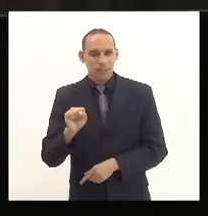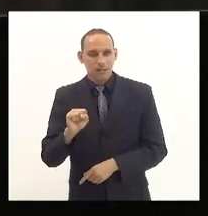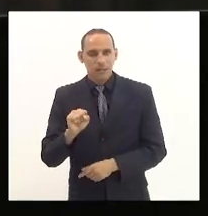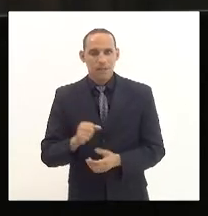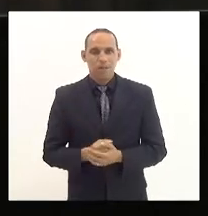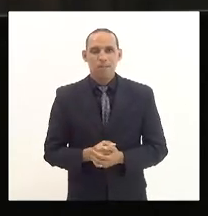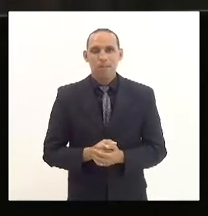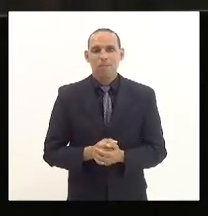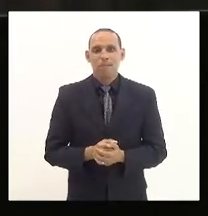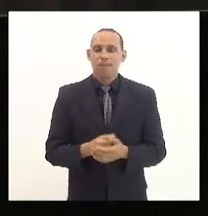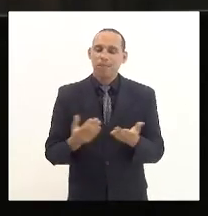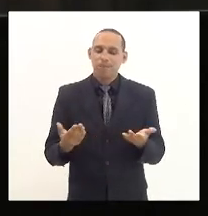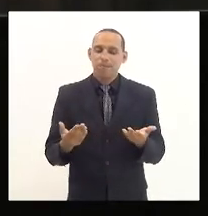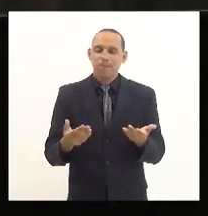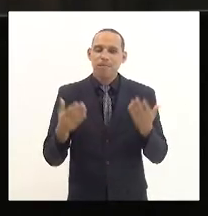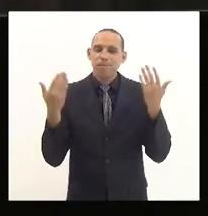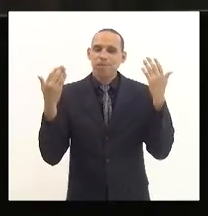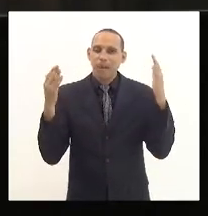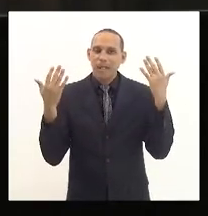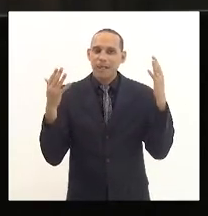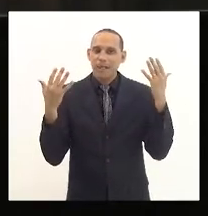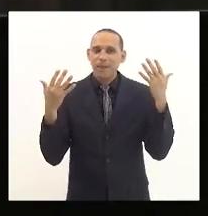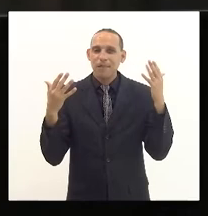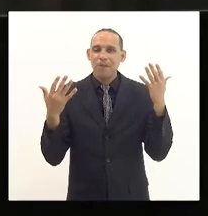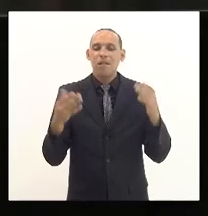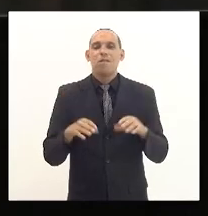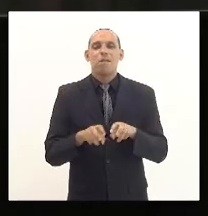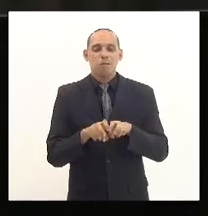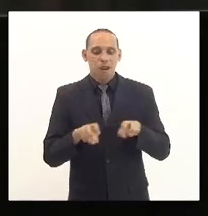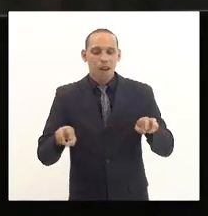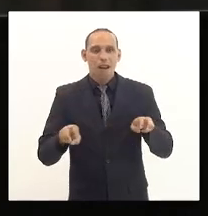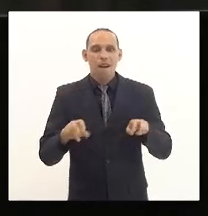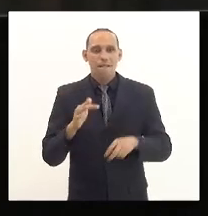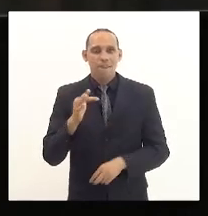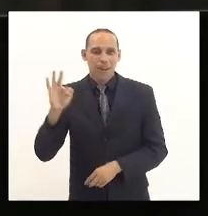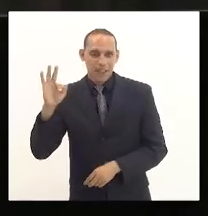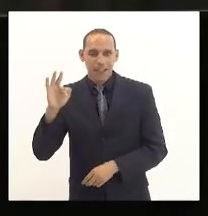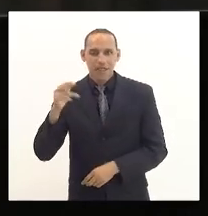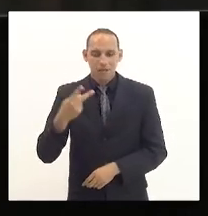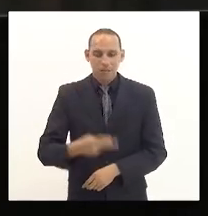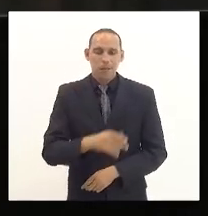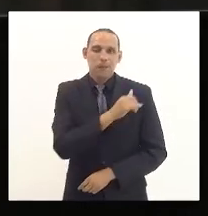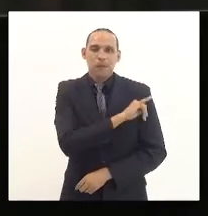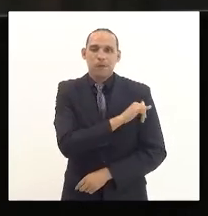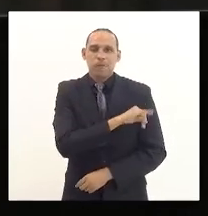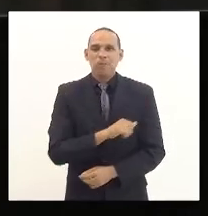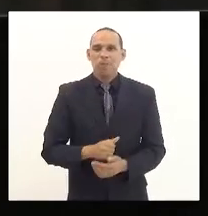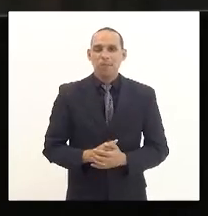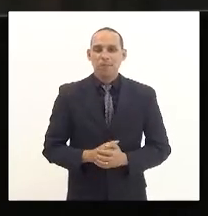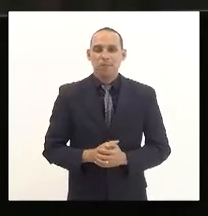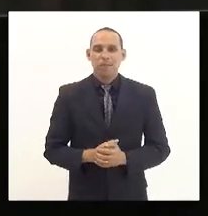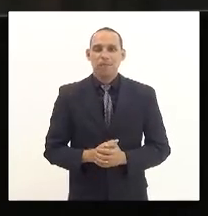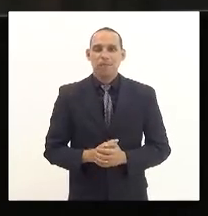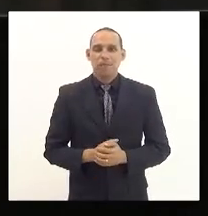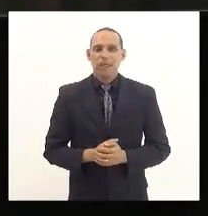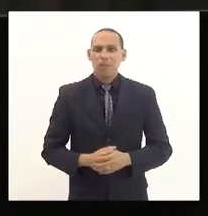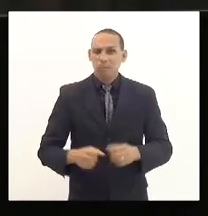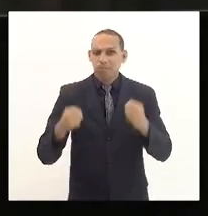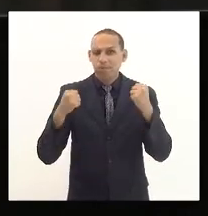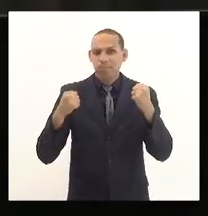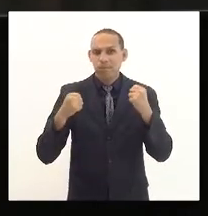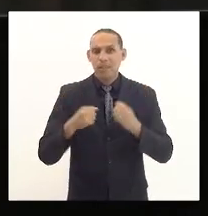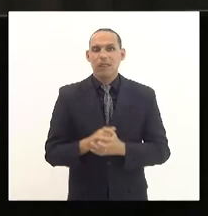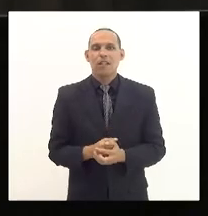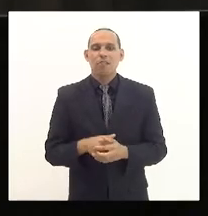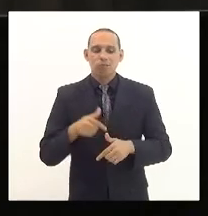a nossa bancada está de parabéns a bancada Federal do nosso Estado do Rio de Janeiro fortalecendo